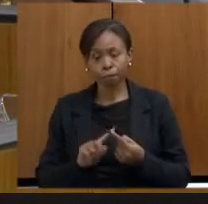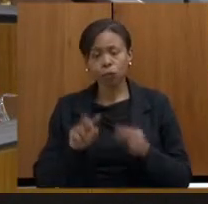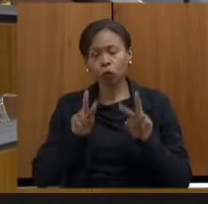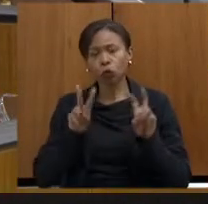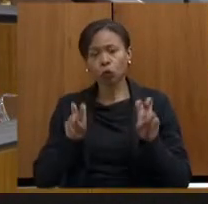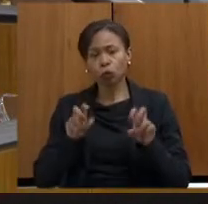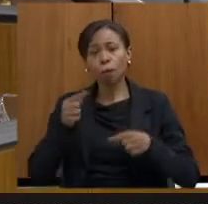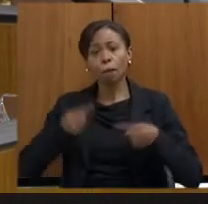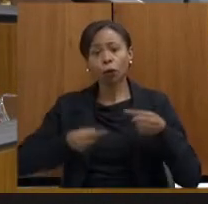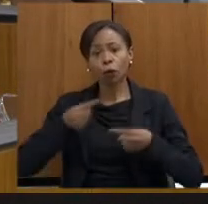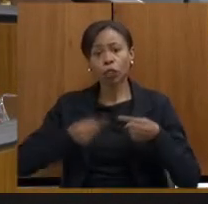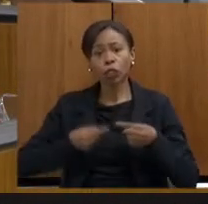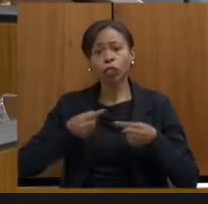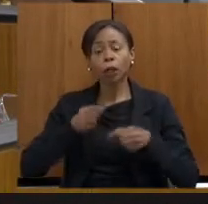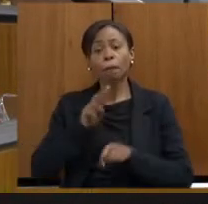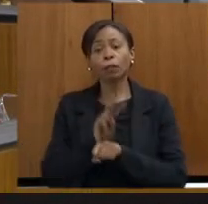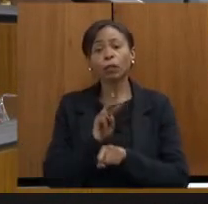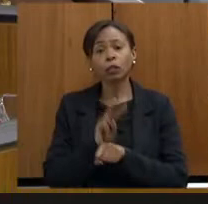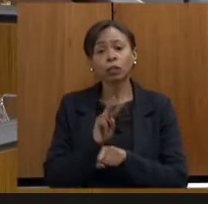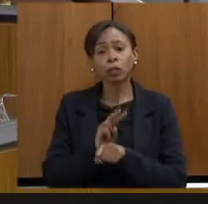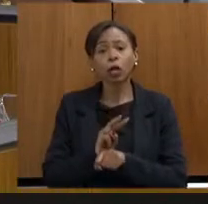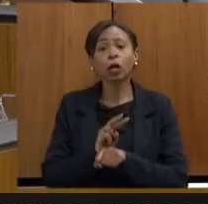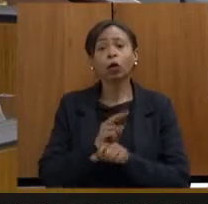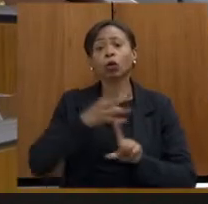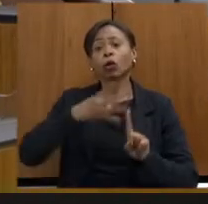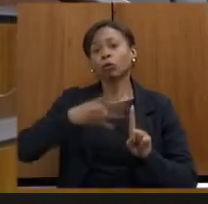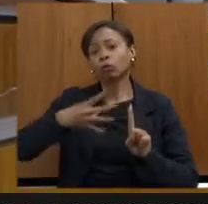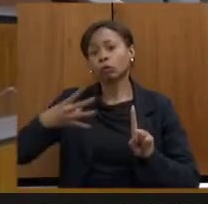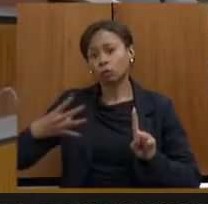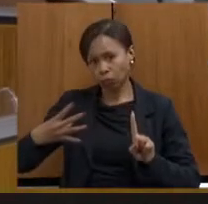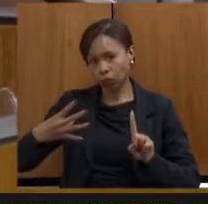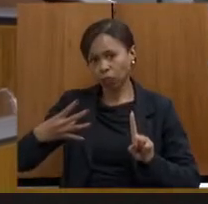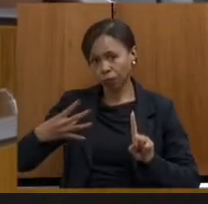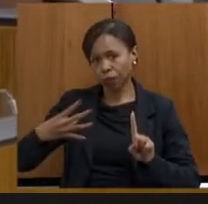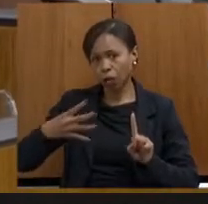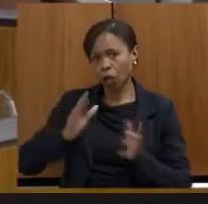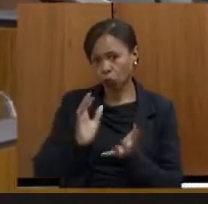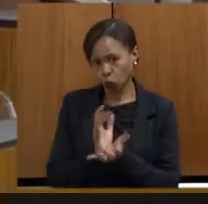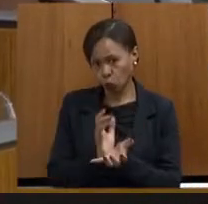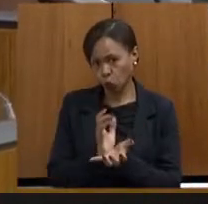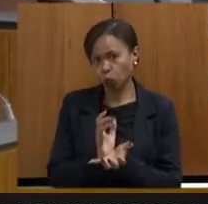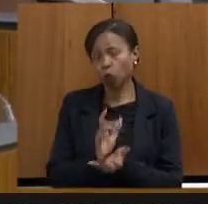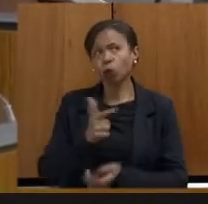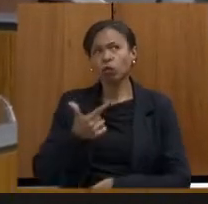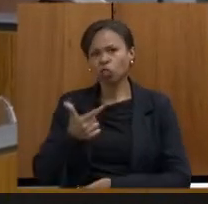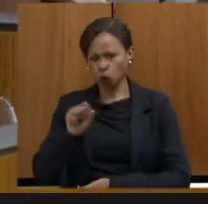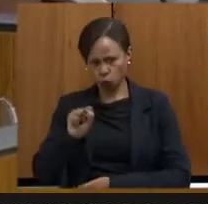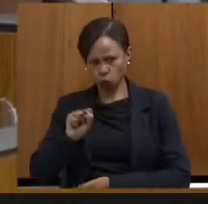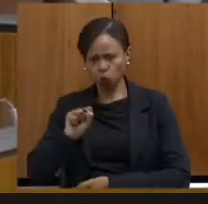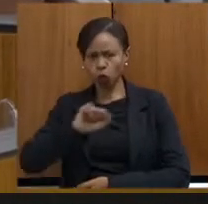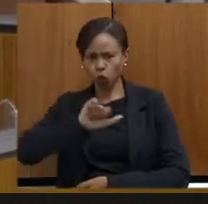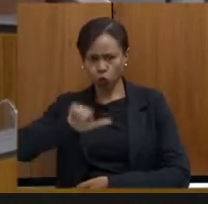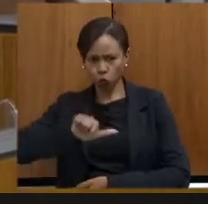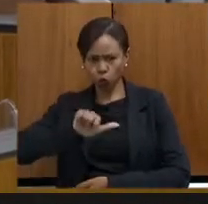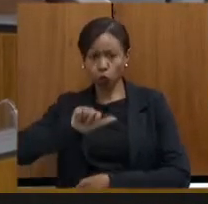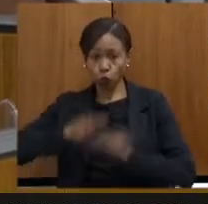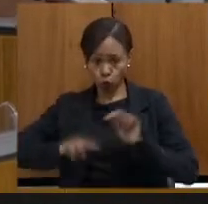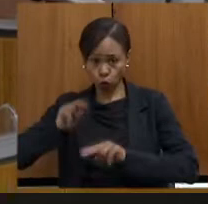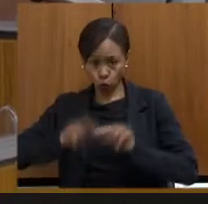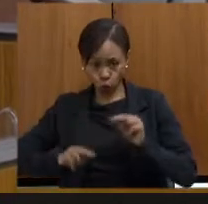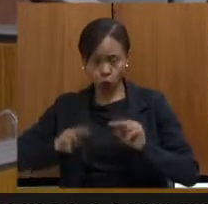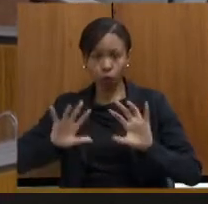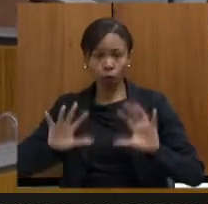sobre a política e proteção da população LGBTQIA+. No dia 28 de junho, nós celebramos o Dia do